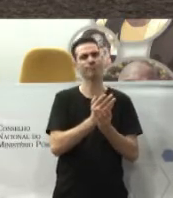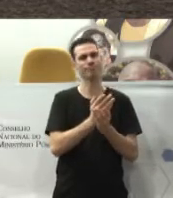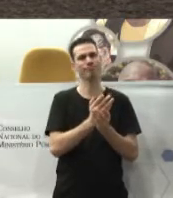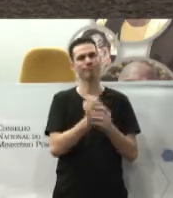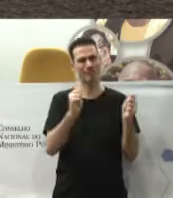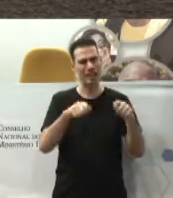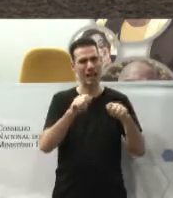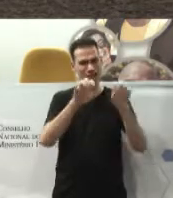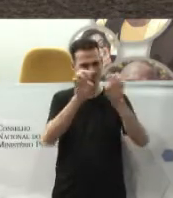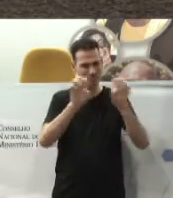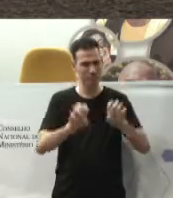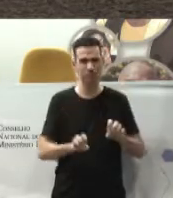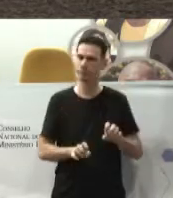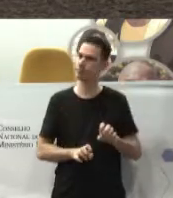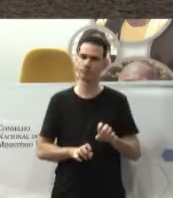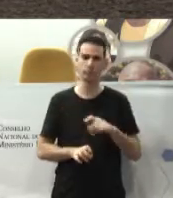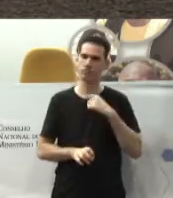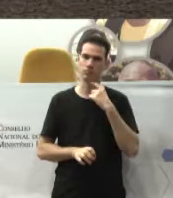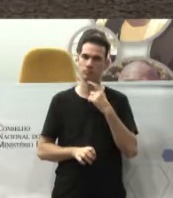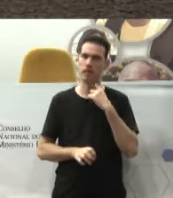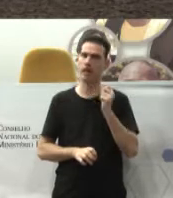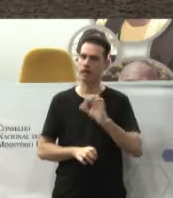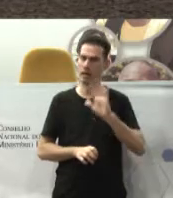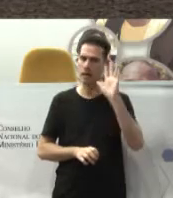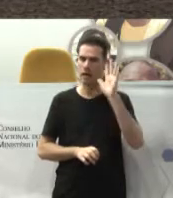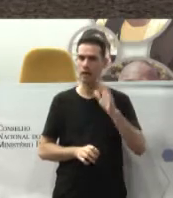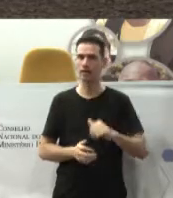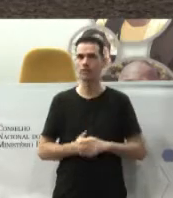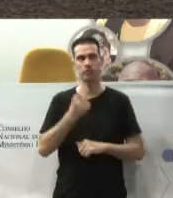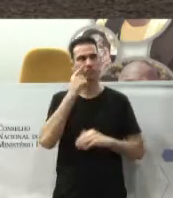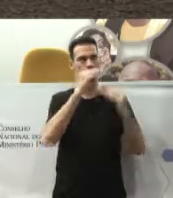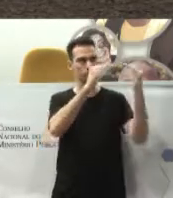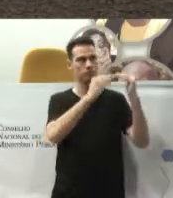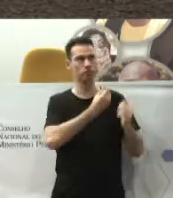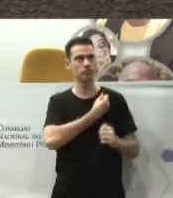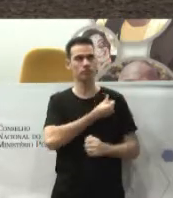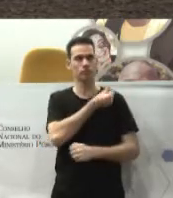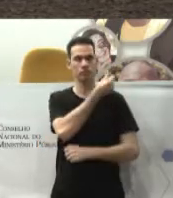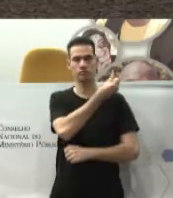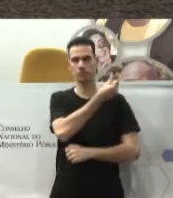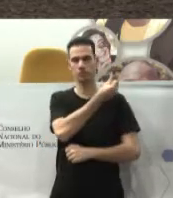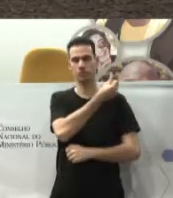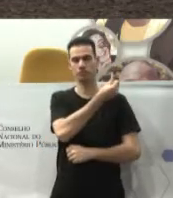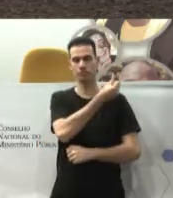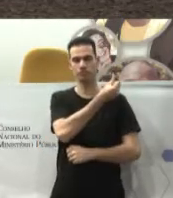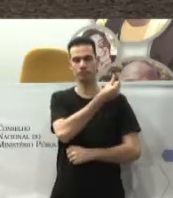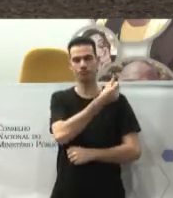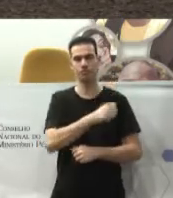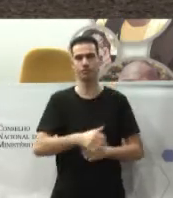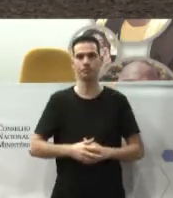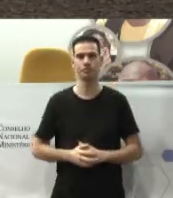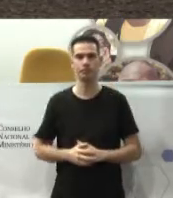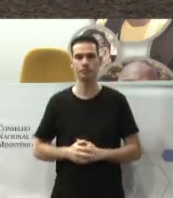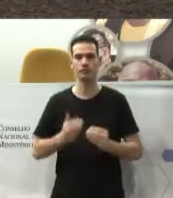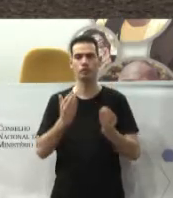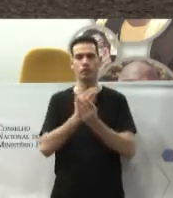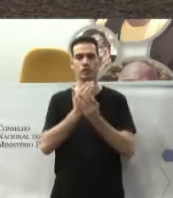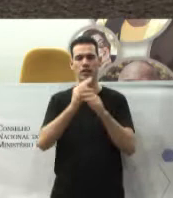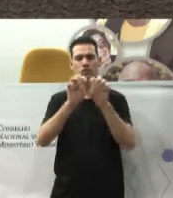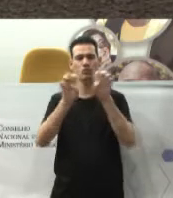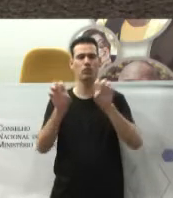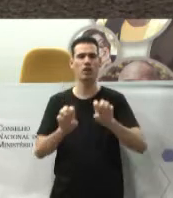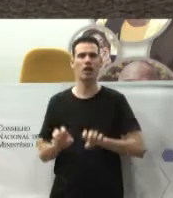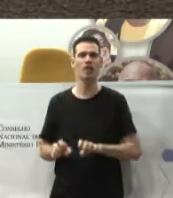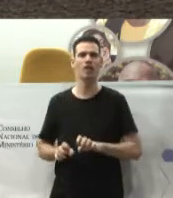que investigar esse custo de oportunidade. E 6, processo estrutural é uma coisa difícil de ensinar e difícil de